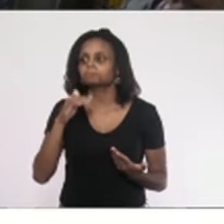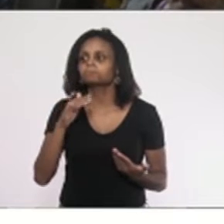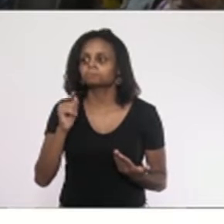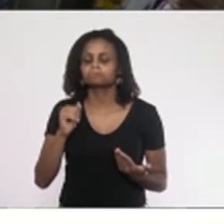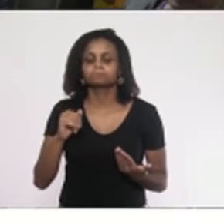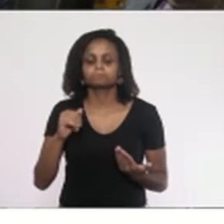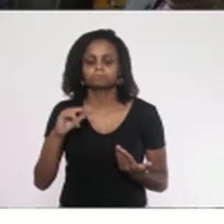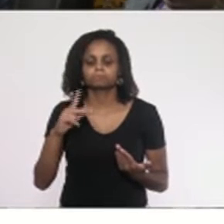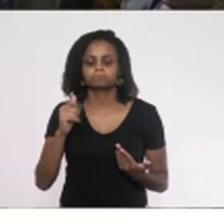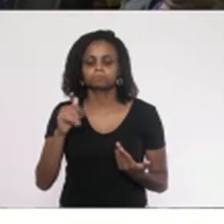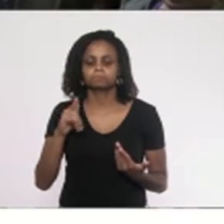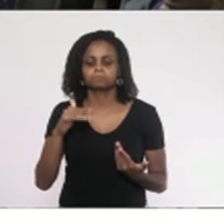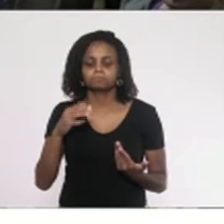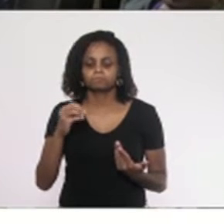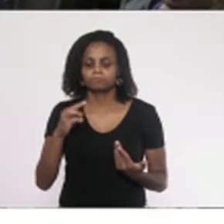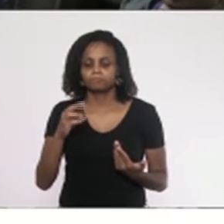geral.